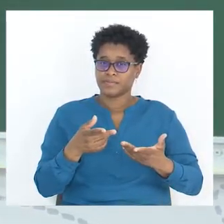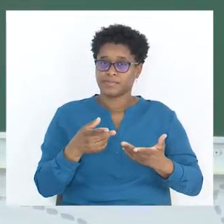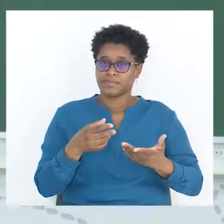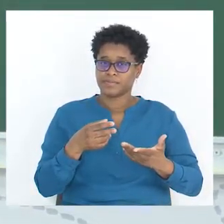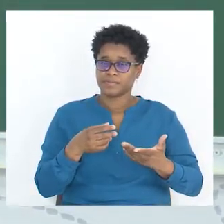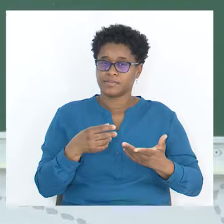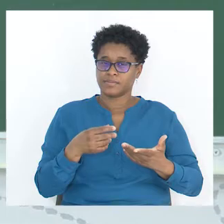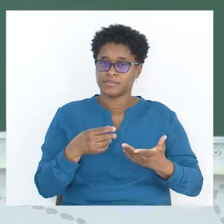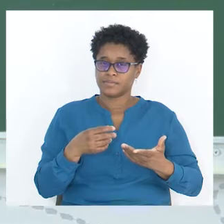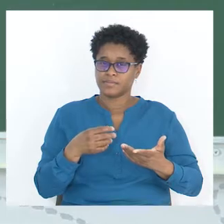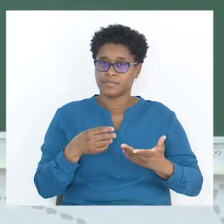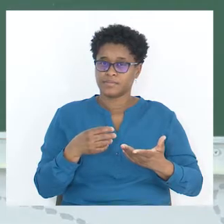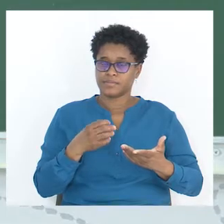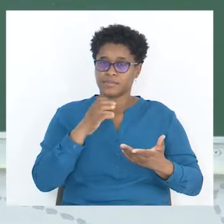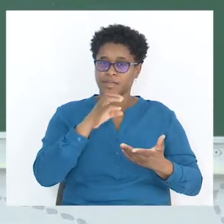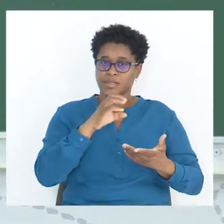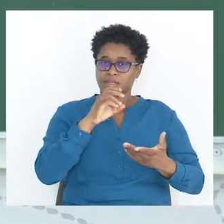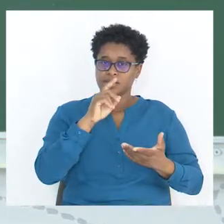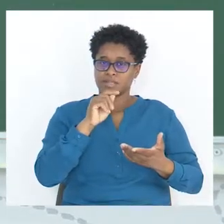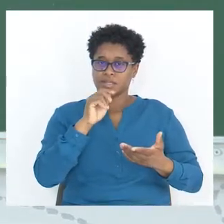tá lá, serotonina,